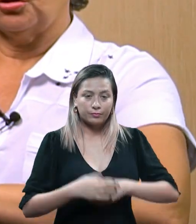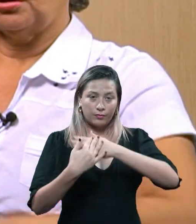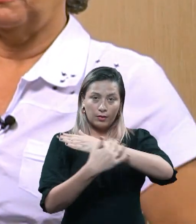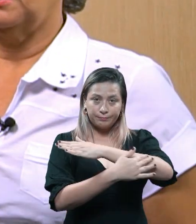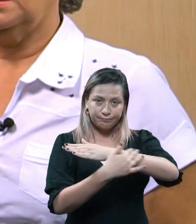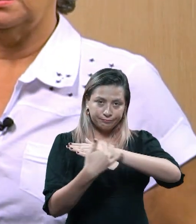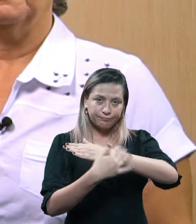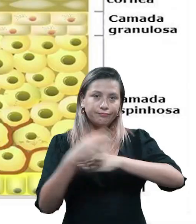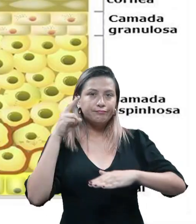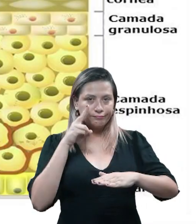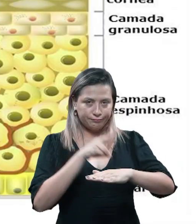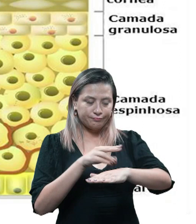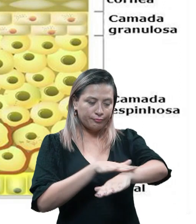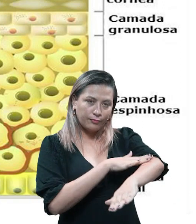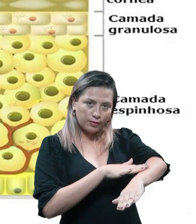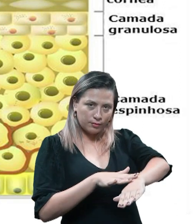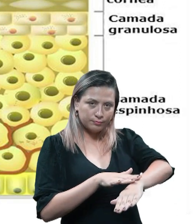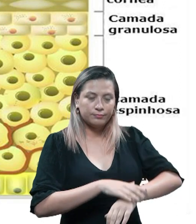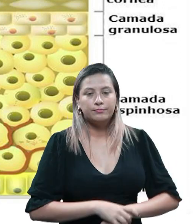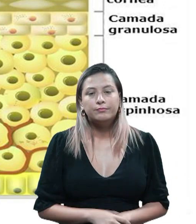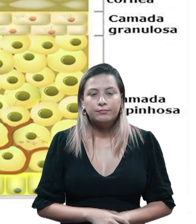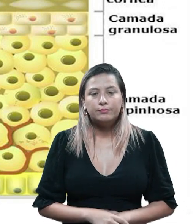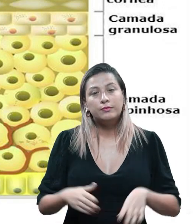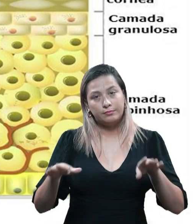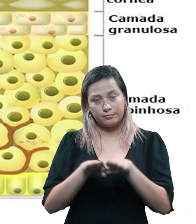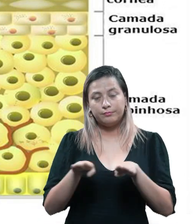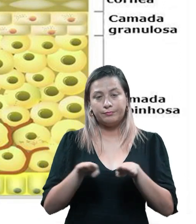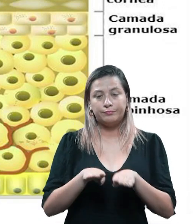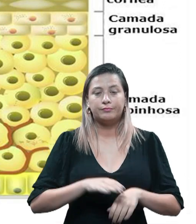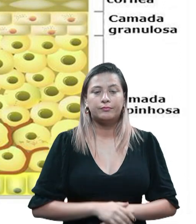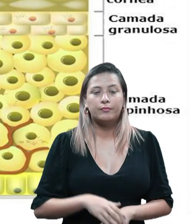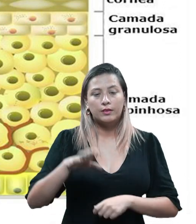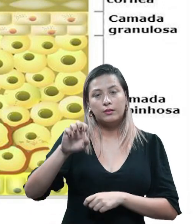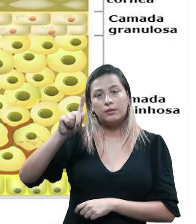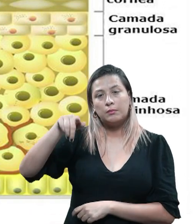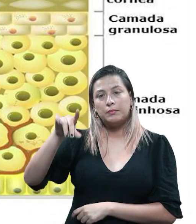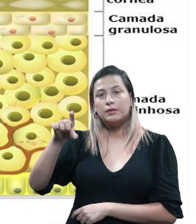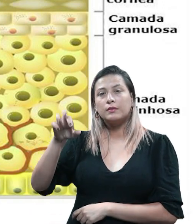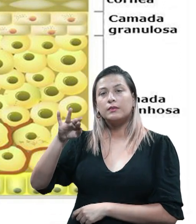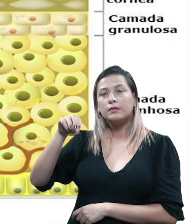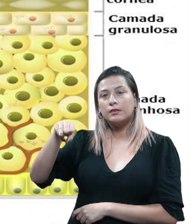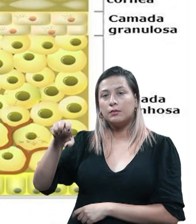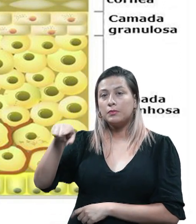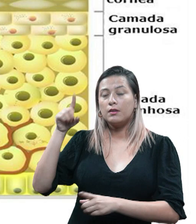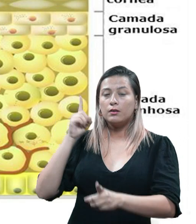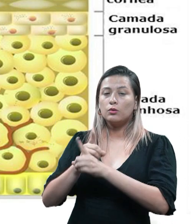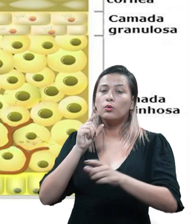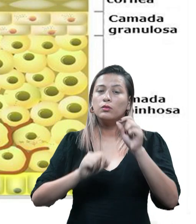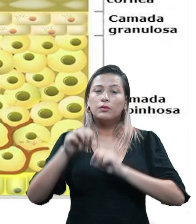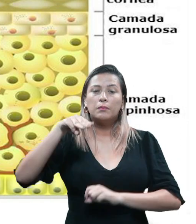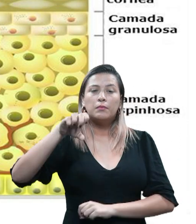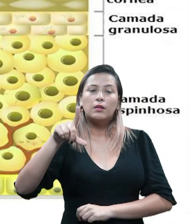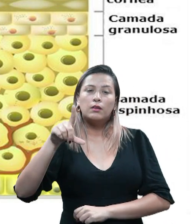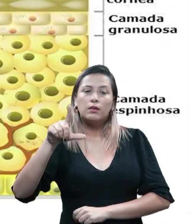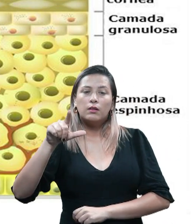que a gente está vendo aqui. Também nós encontramos na epiderme os